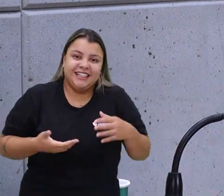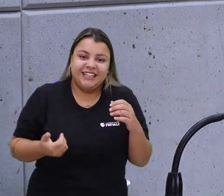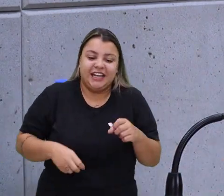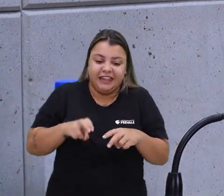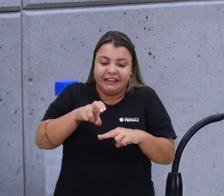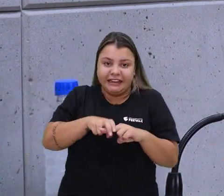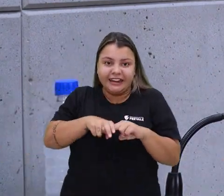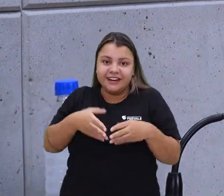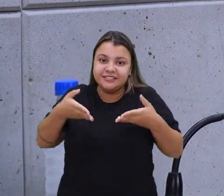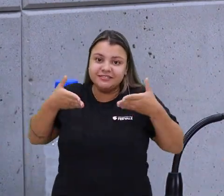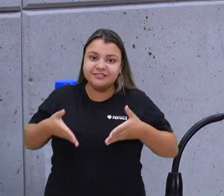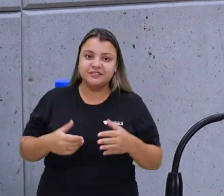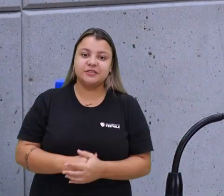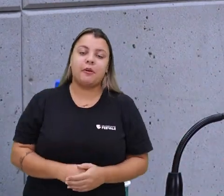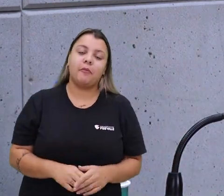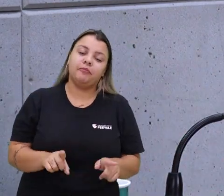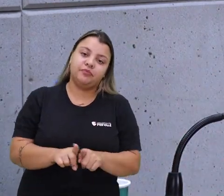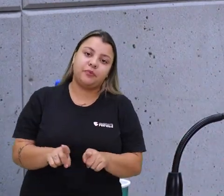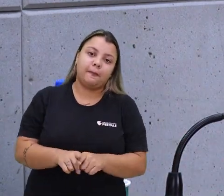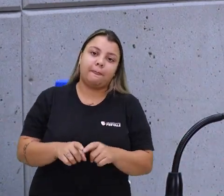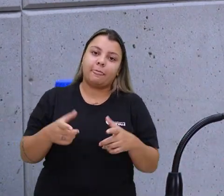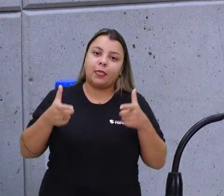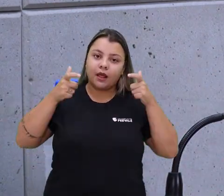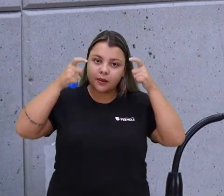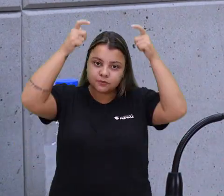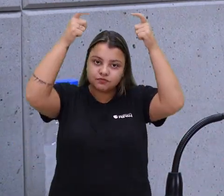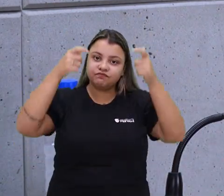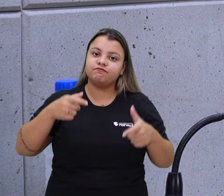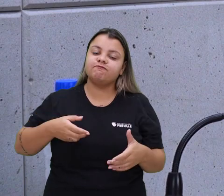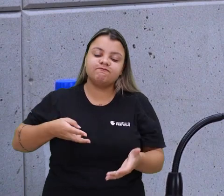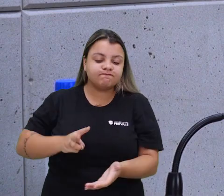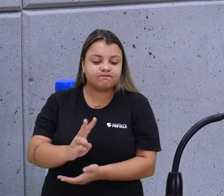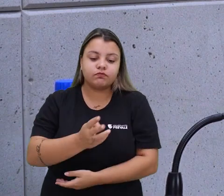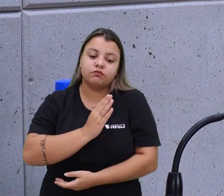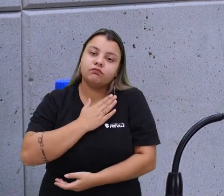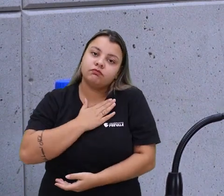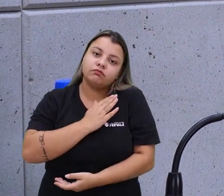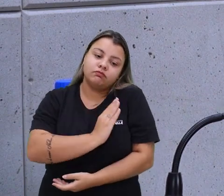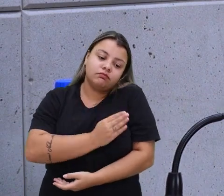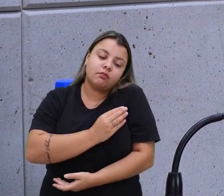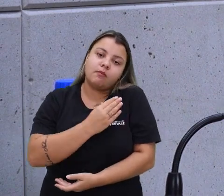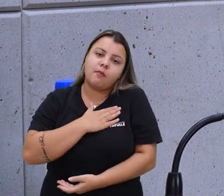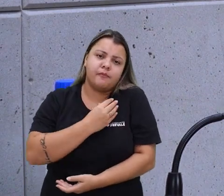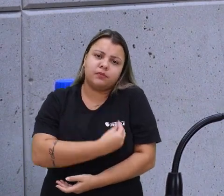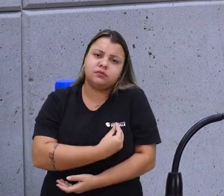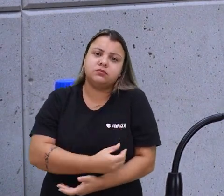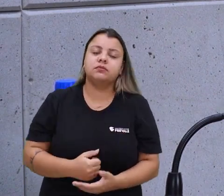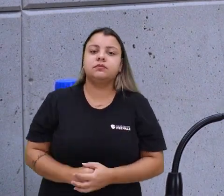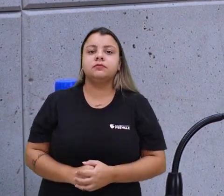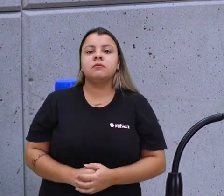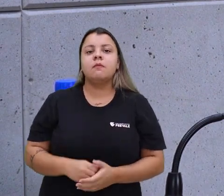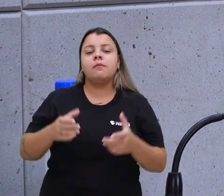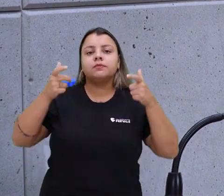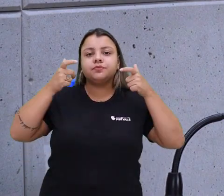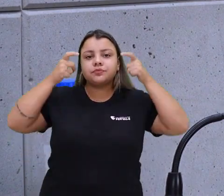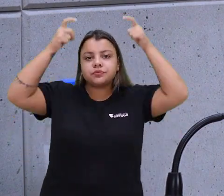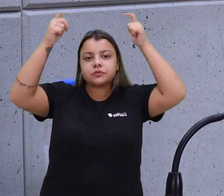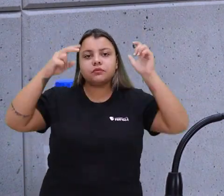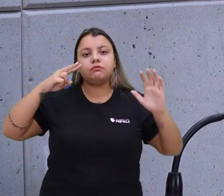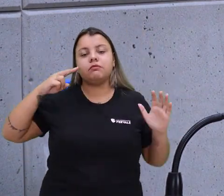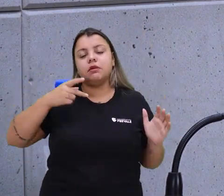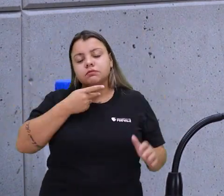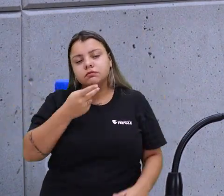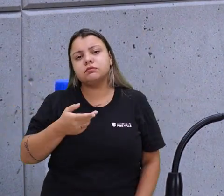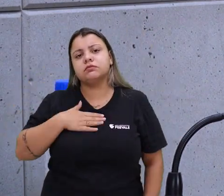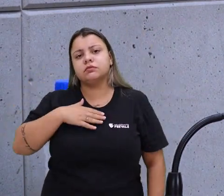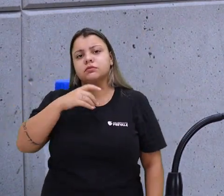mamadu que vai est para essa vida no meu no meu coração porque o chefe mamadu foi a pessoa que olhou pro meu pai disse não